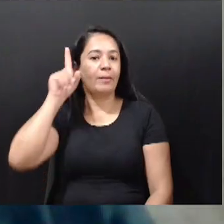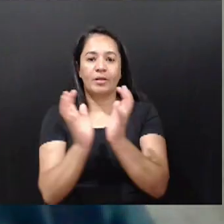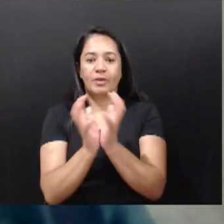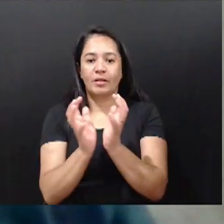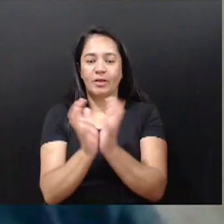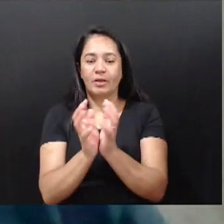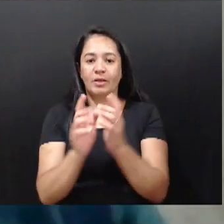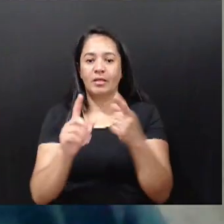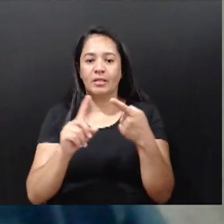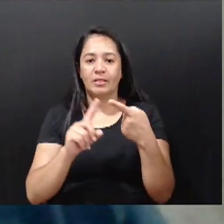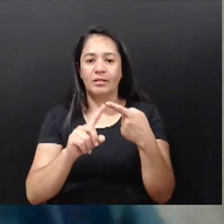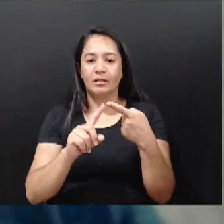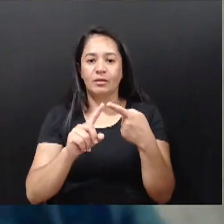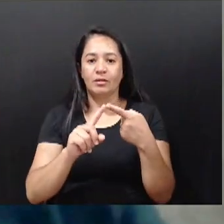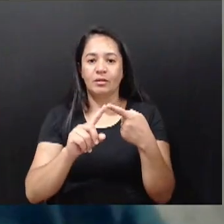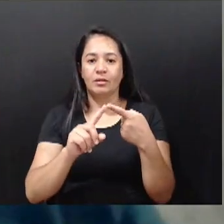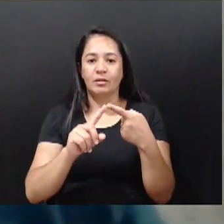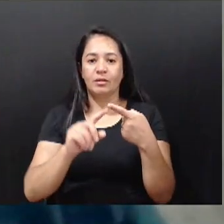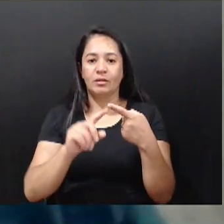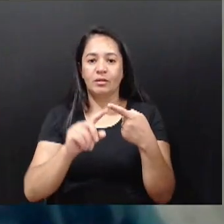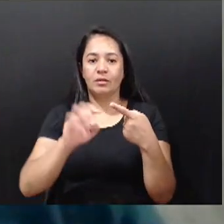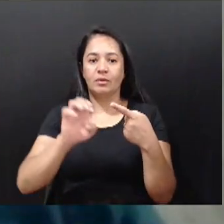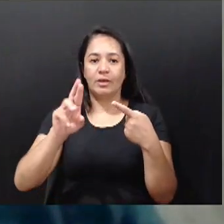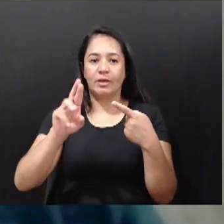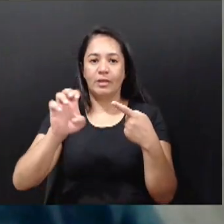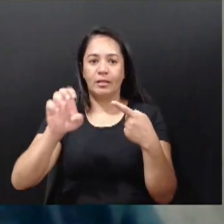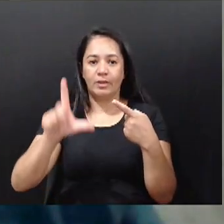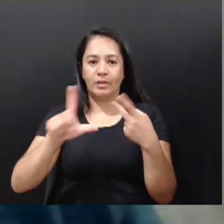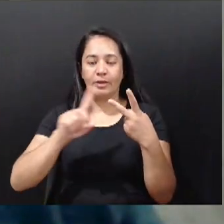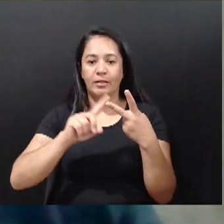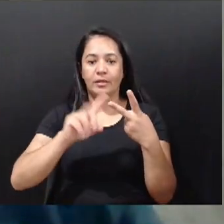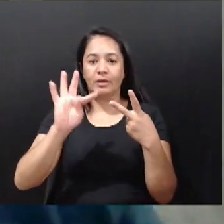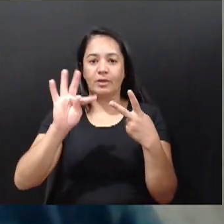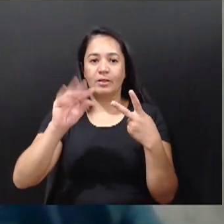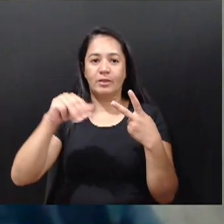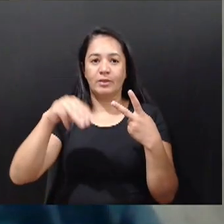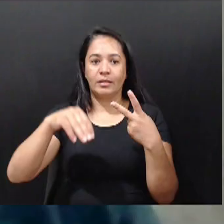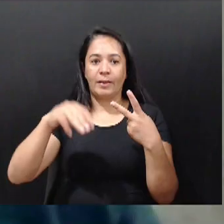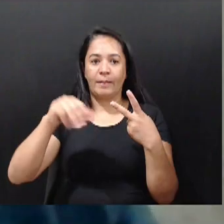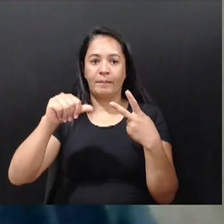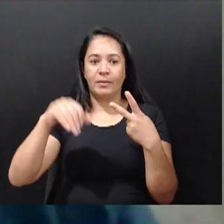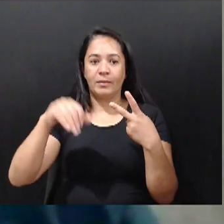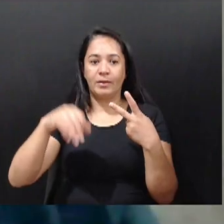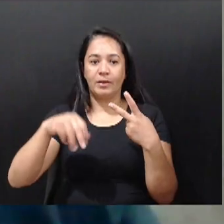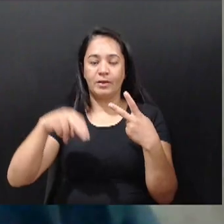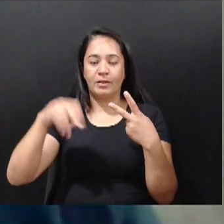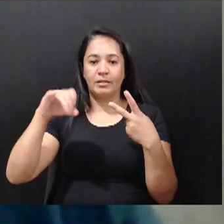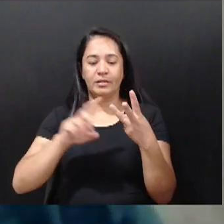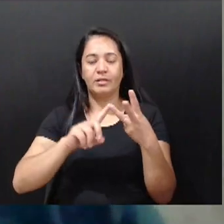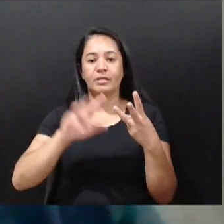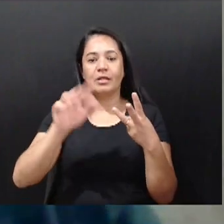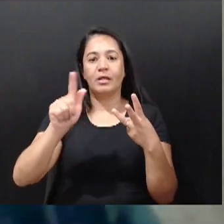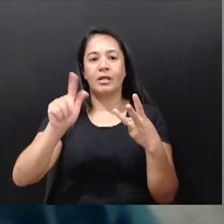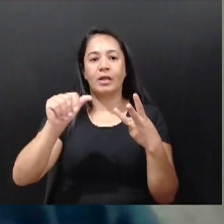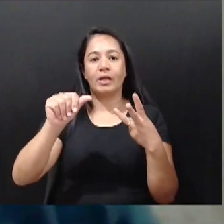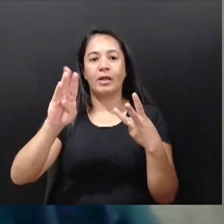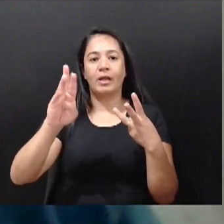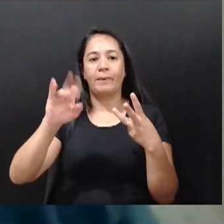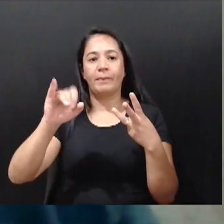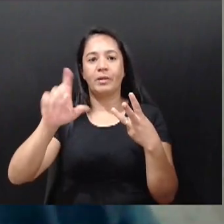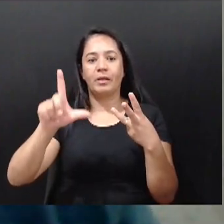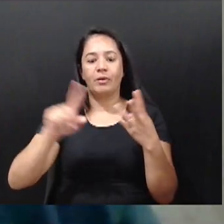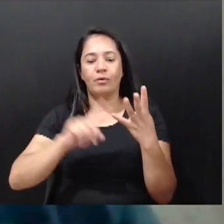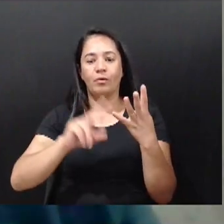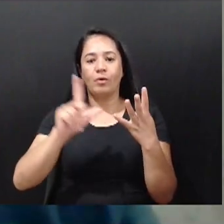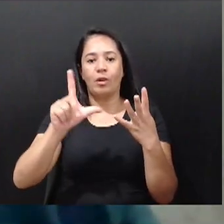né? O Andrew Tamanini Bartolome, Gabriel Tavares Costa, Lohan Lopes de Araújo, Magnum